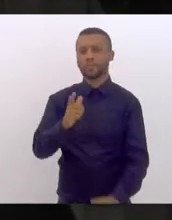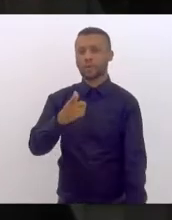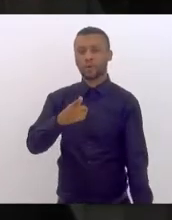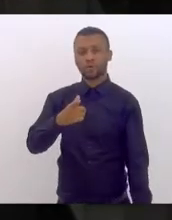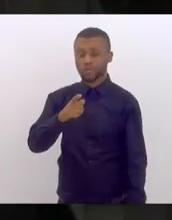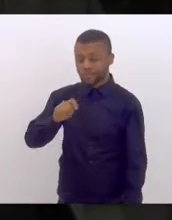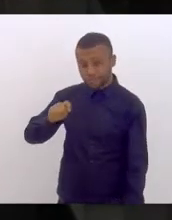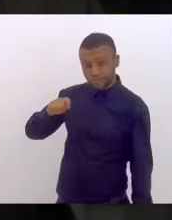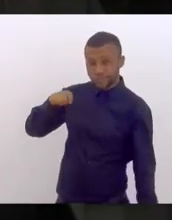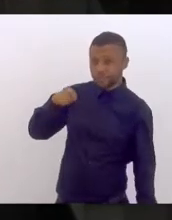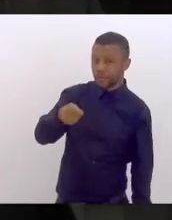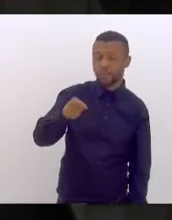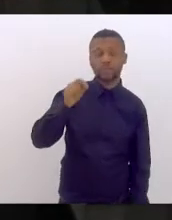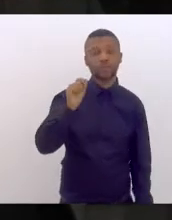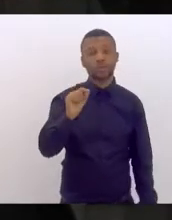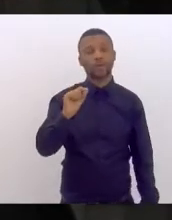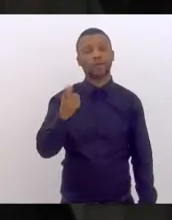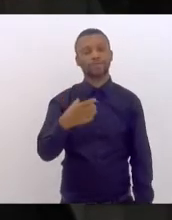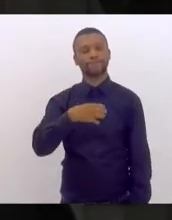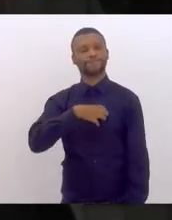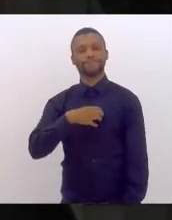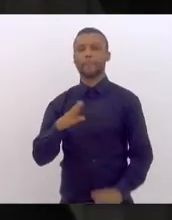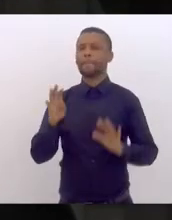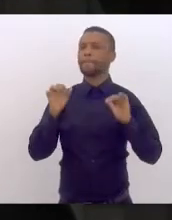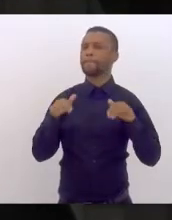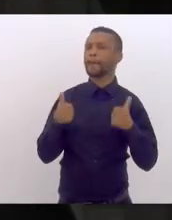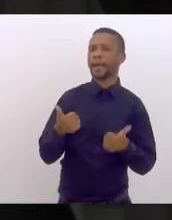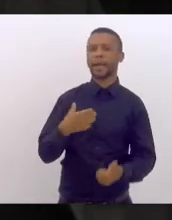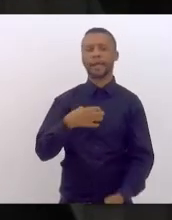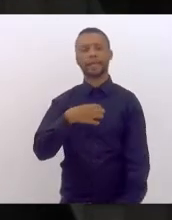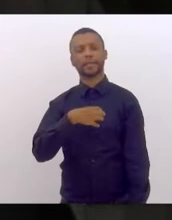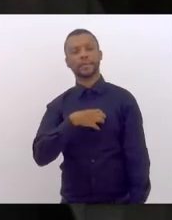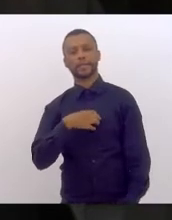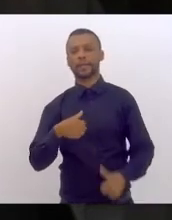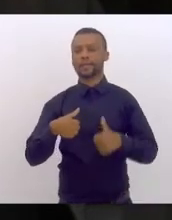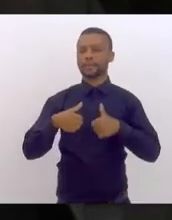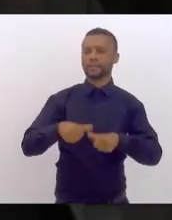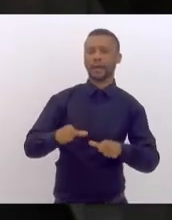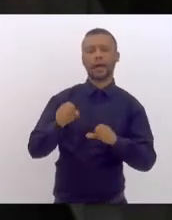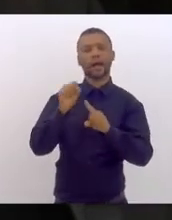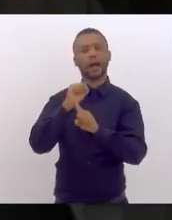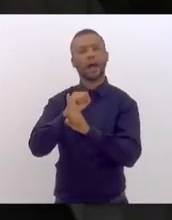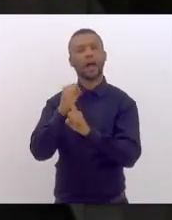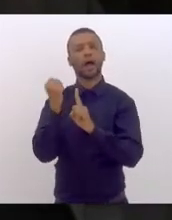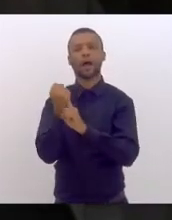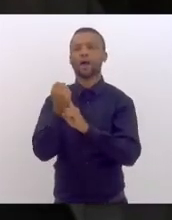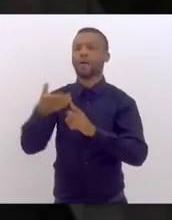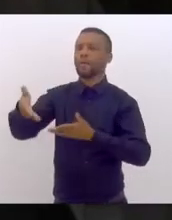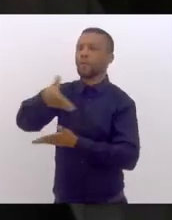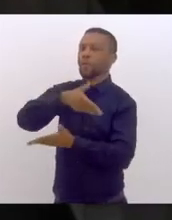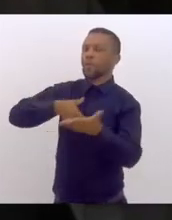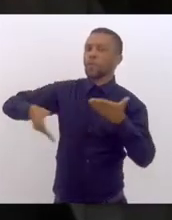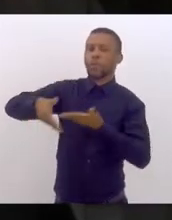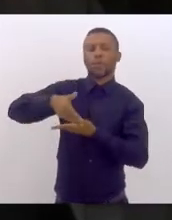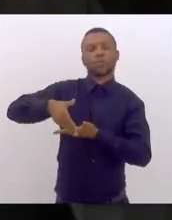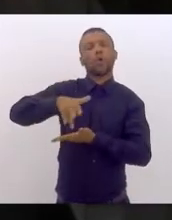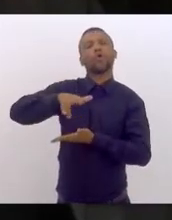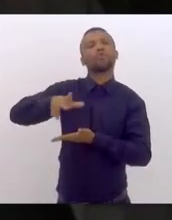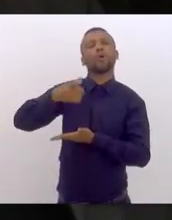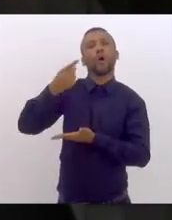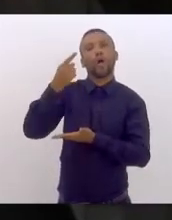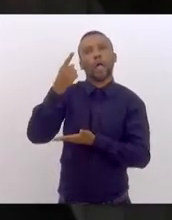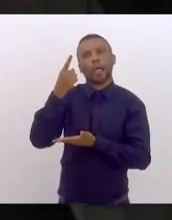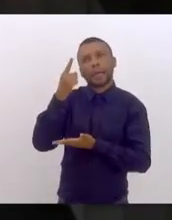social Oi e aí não tô criando não tô simplesmente repetindo o que